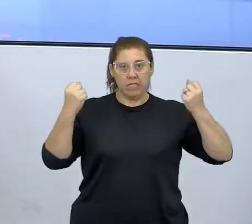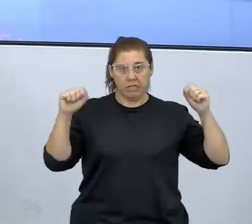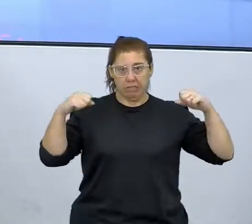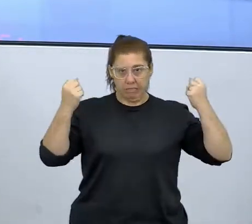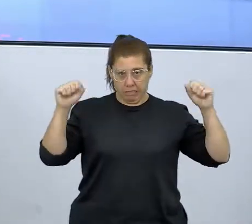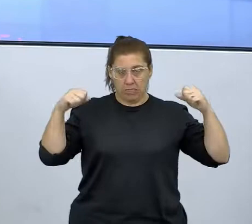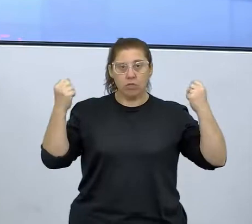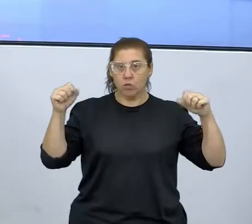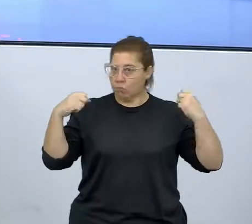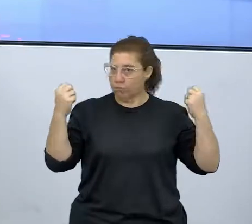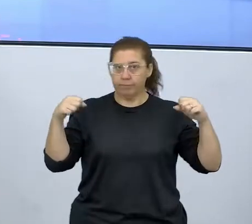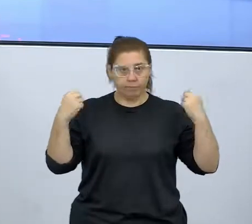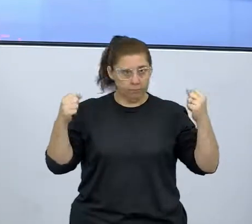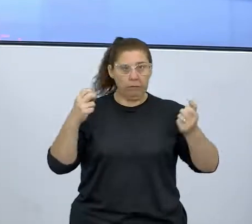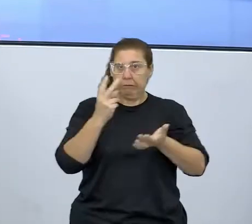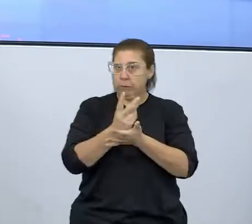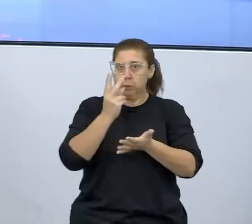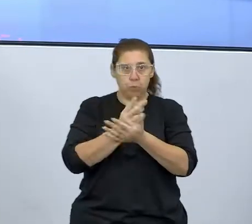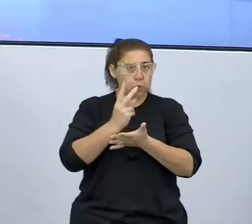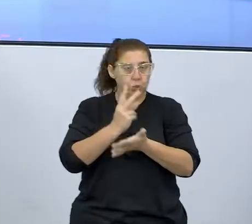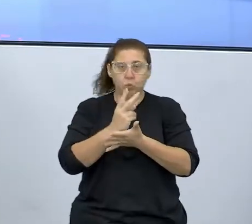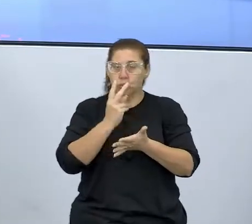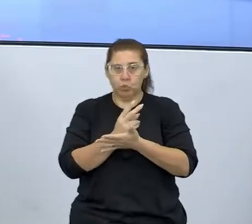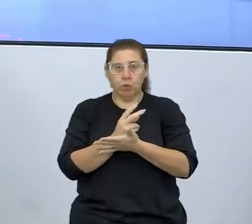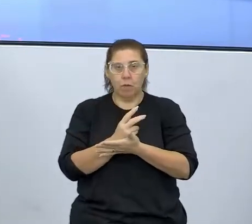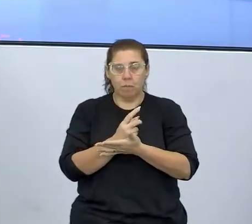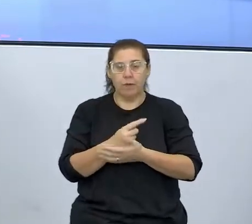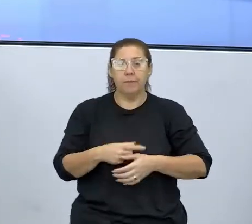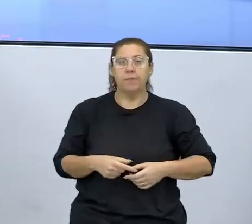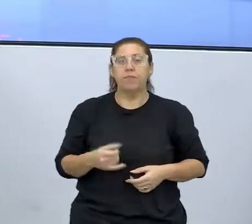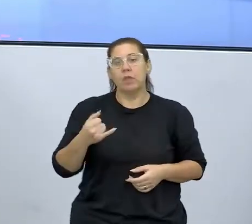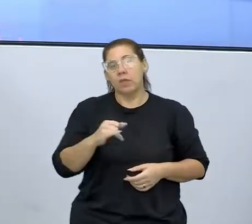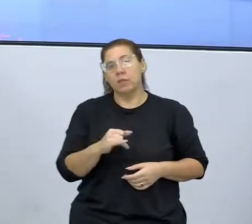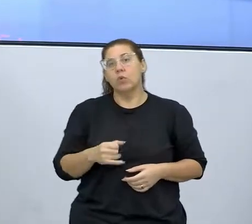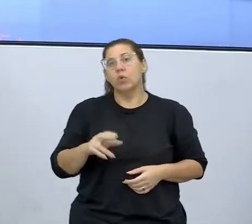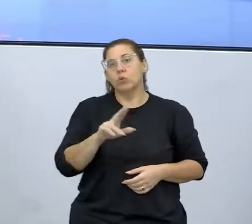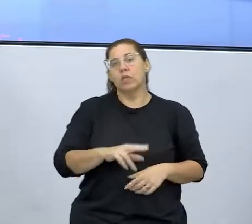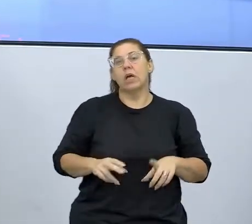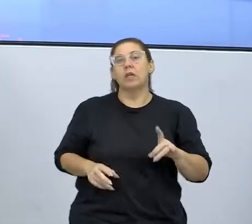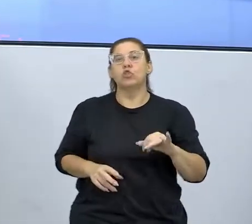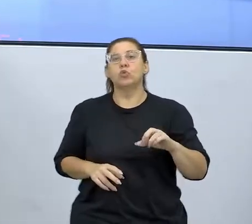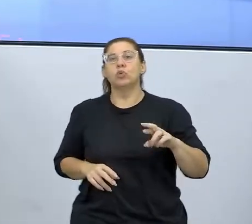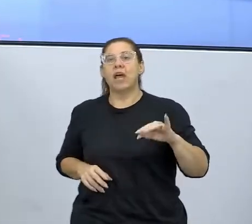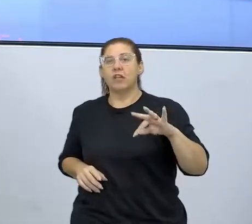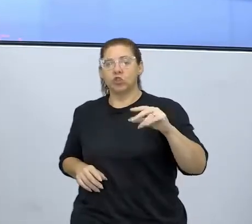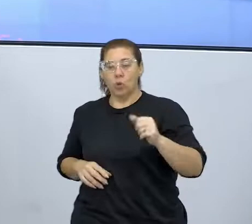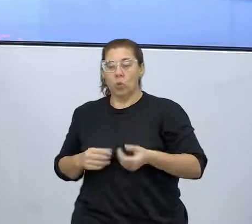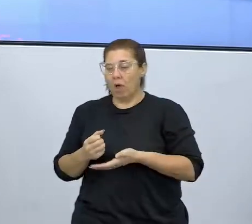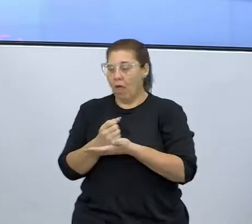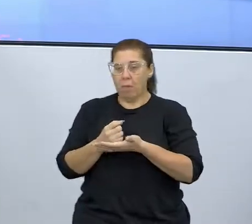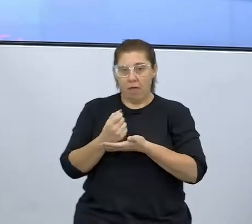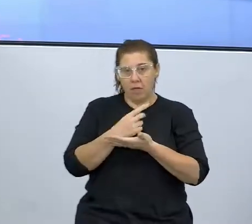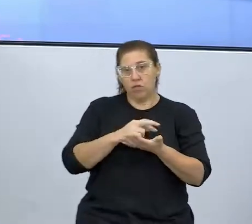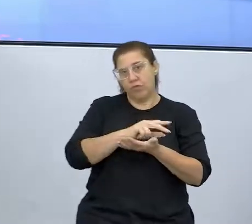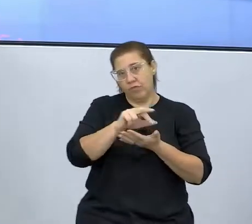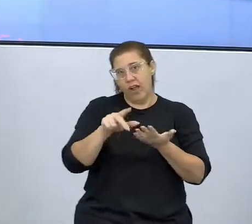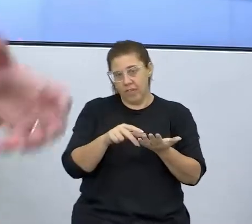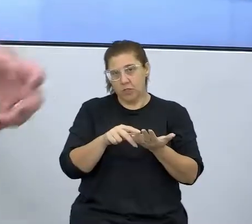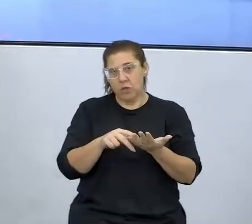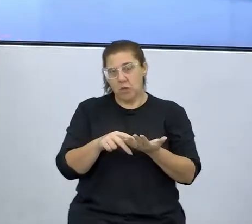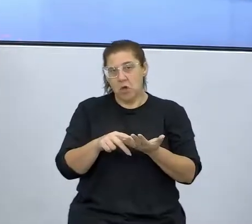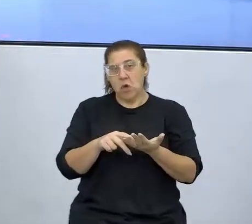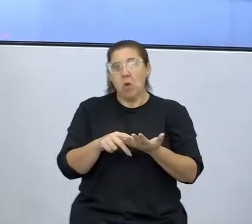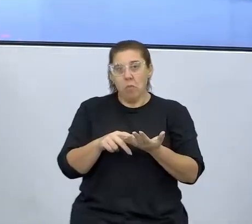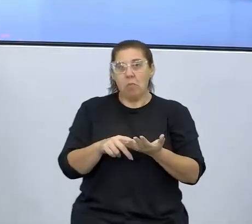maneira descontrolada e excessiva, se você usa diuréticos e outros tipos de remédio para